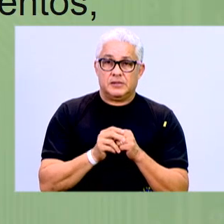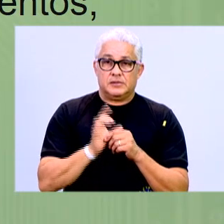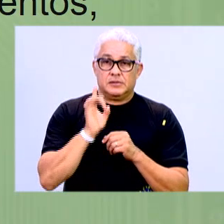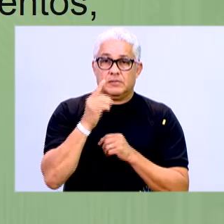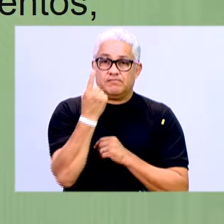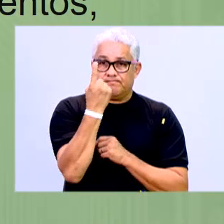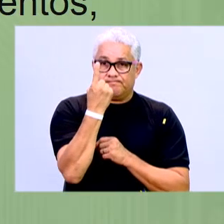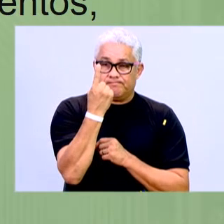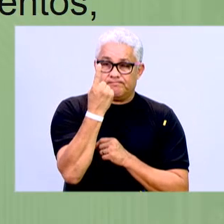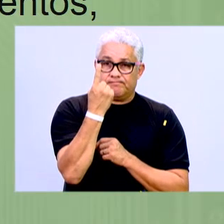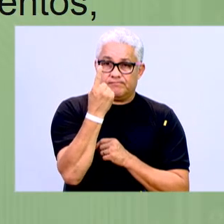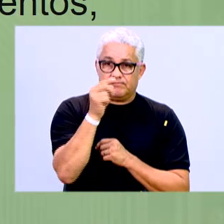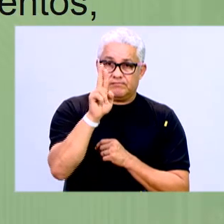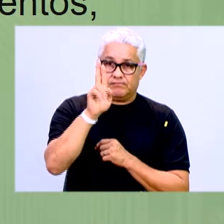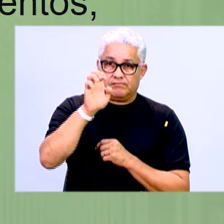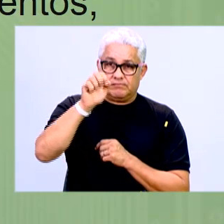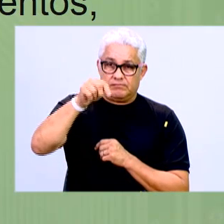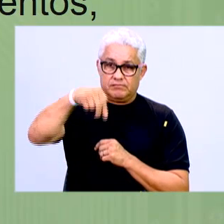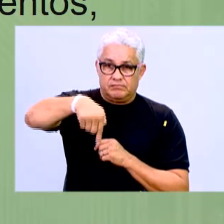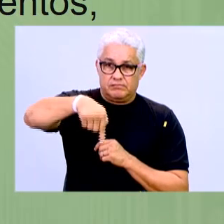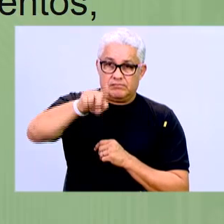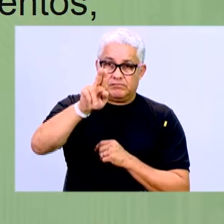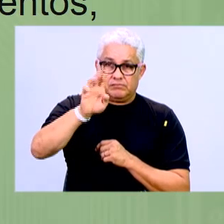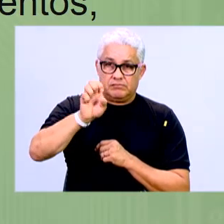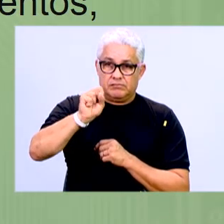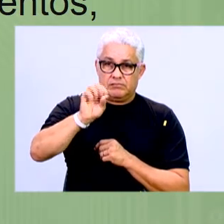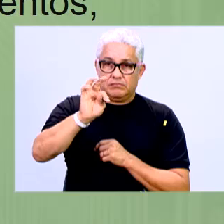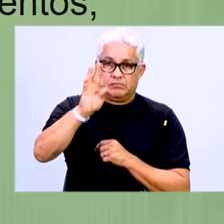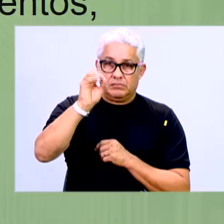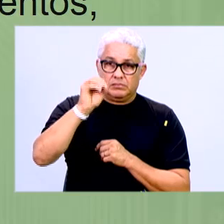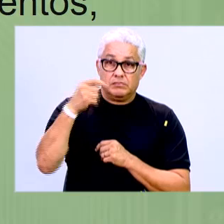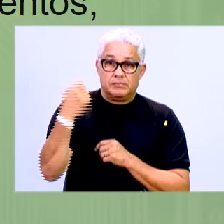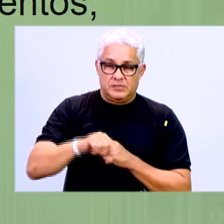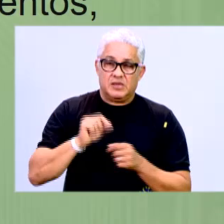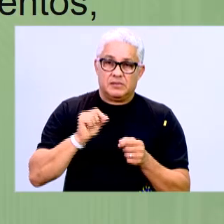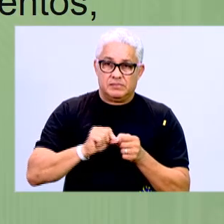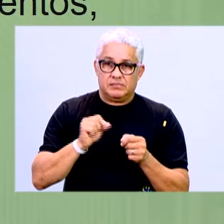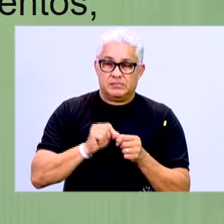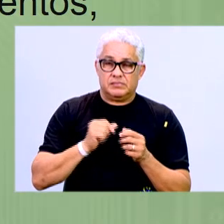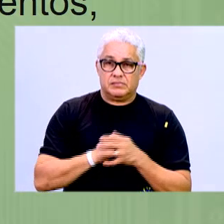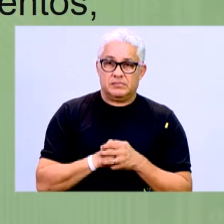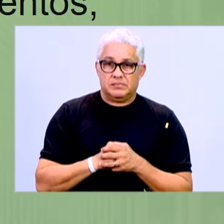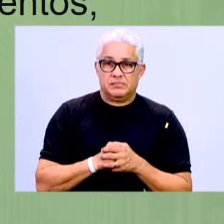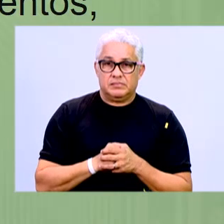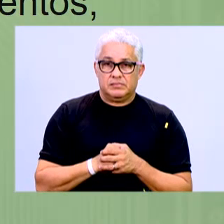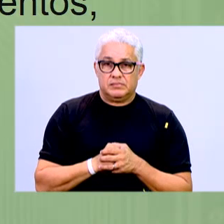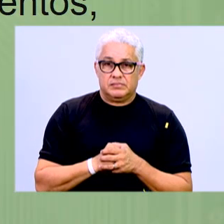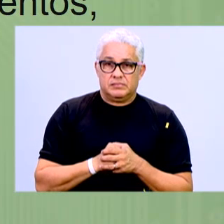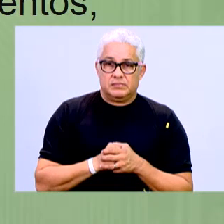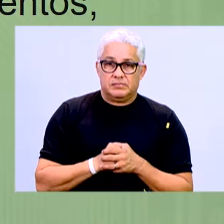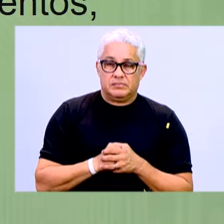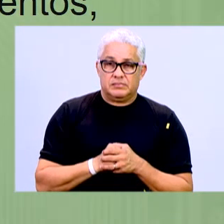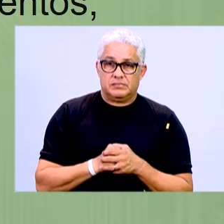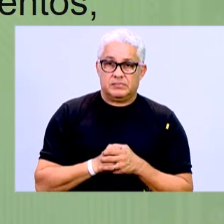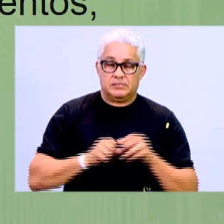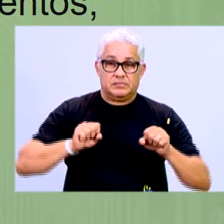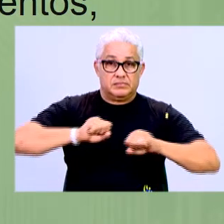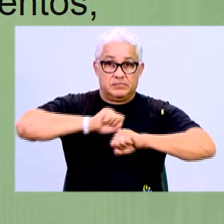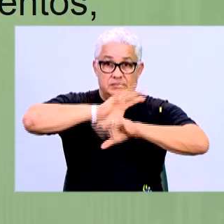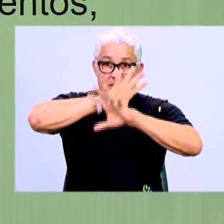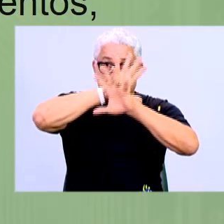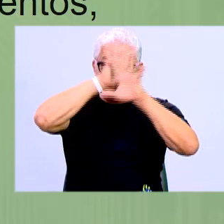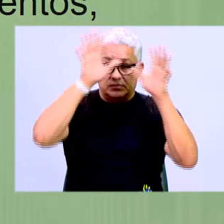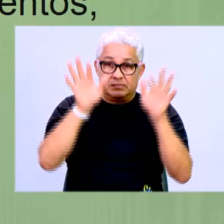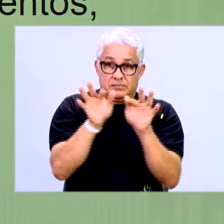apenas um requisito que deve ser feito e apenas o que deve ser feito de maneira clara